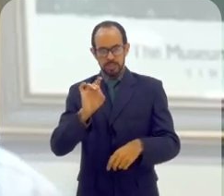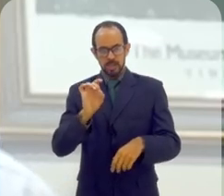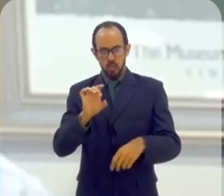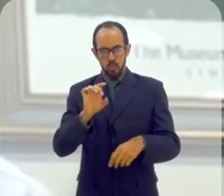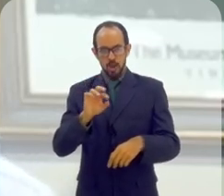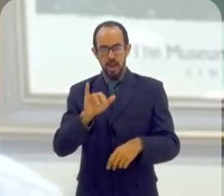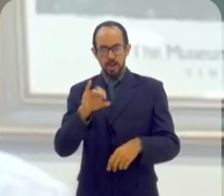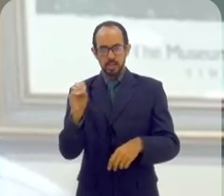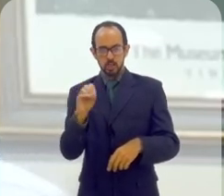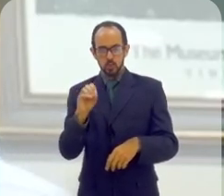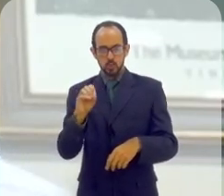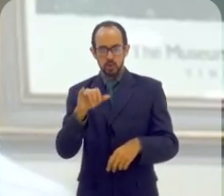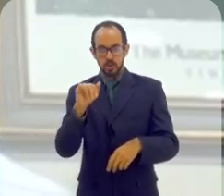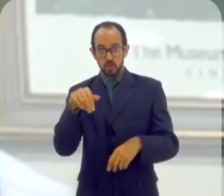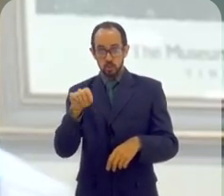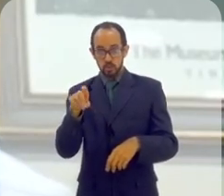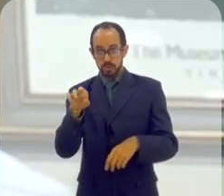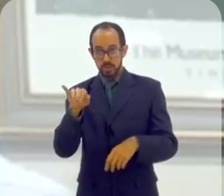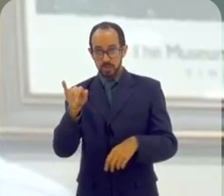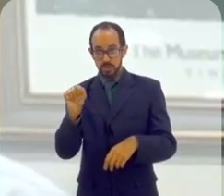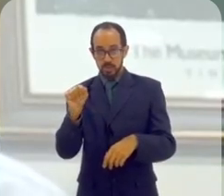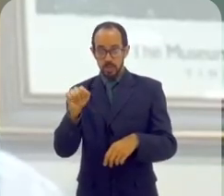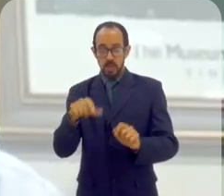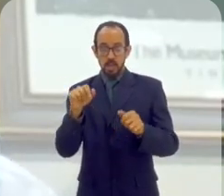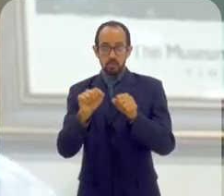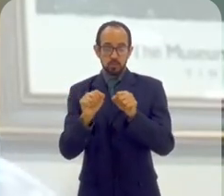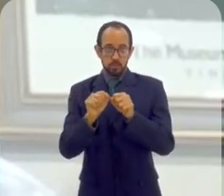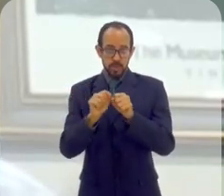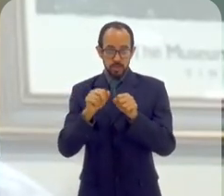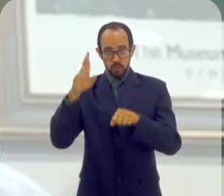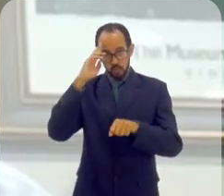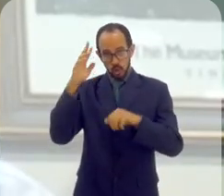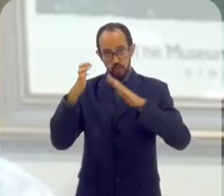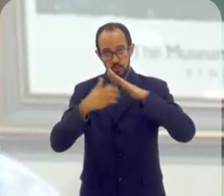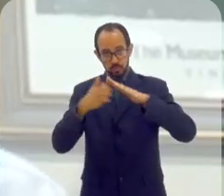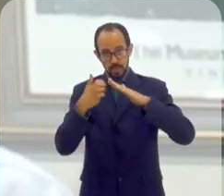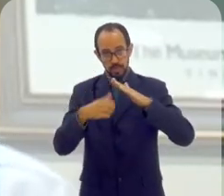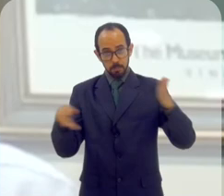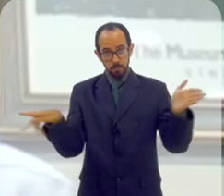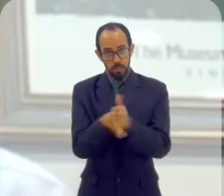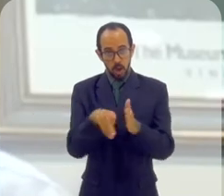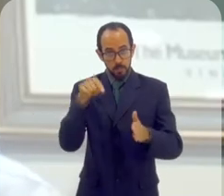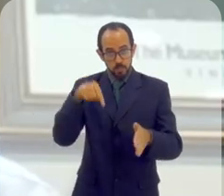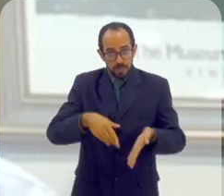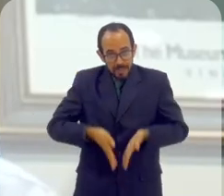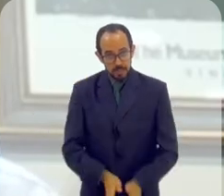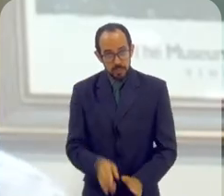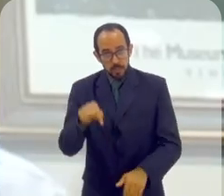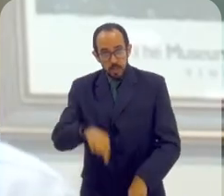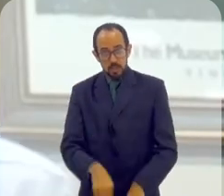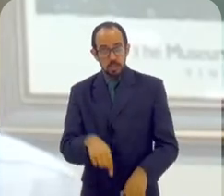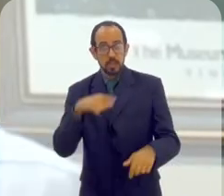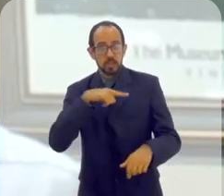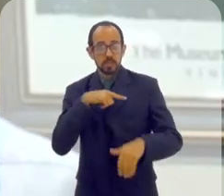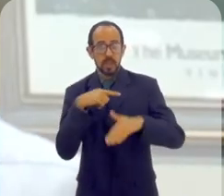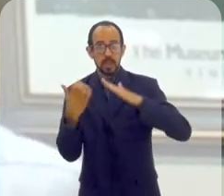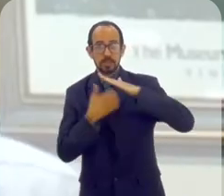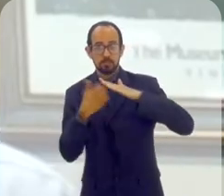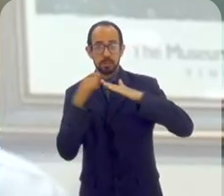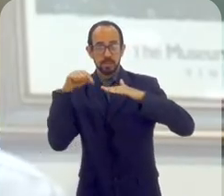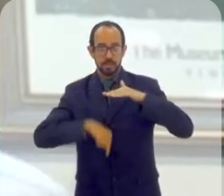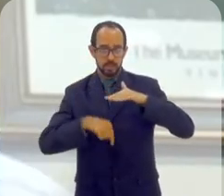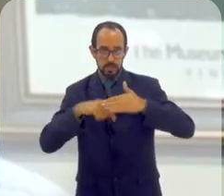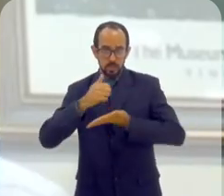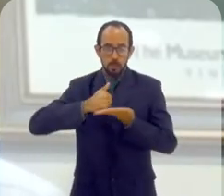a indústria juntou empresários industriais que é trabalho no Rio de Janeiro que são do Rio de Janeiro tem suas empresas no Rio de